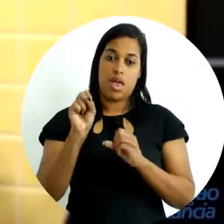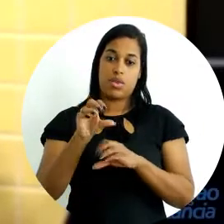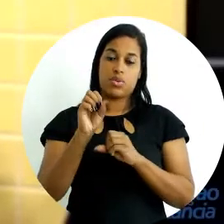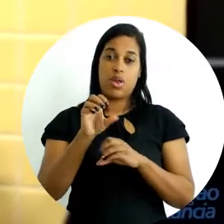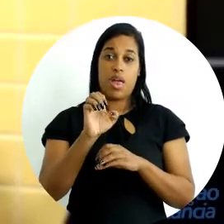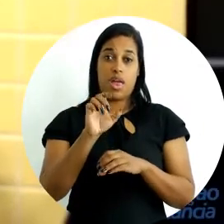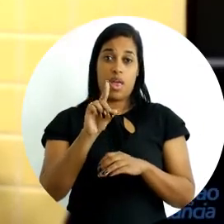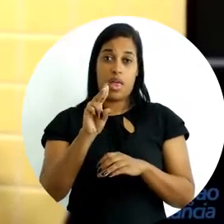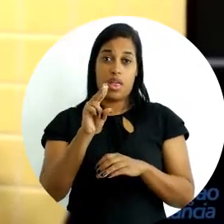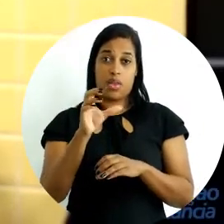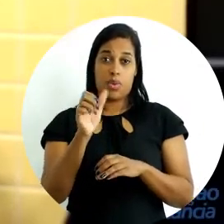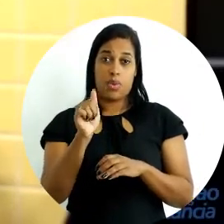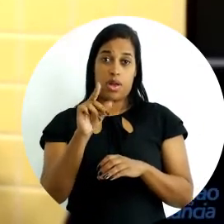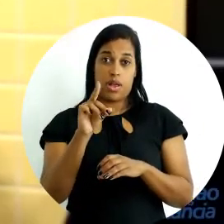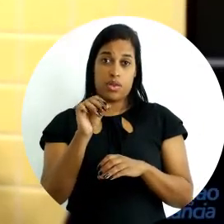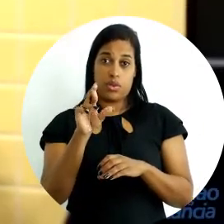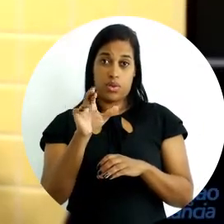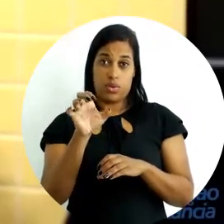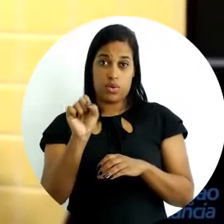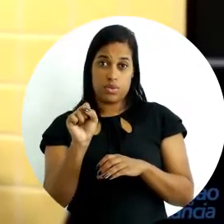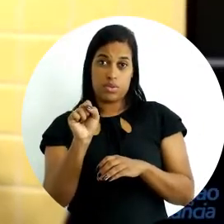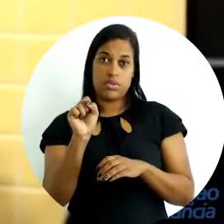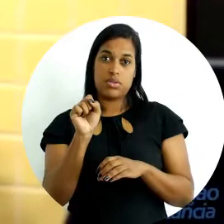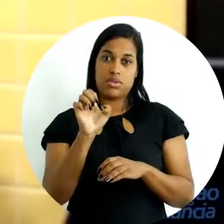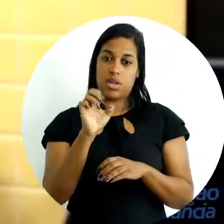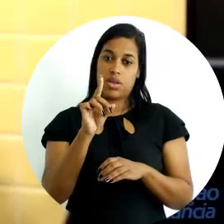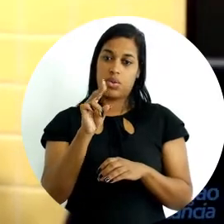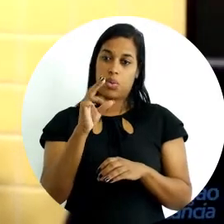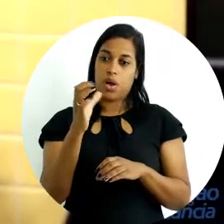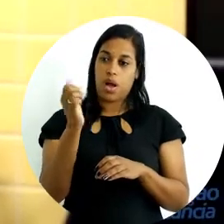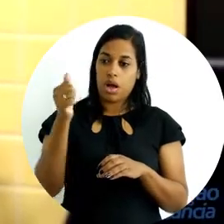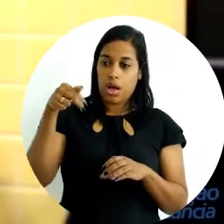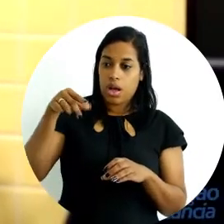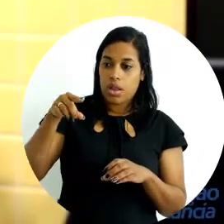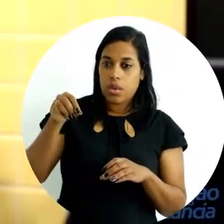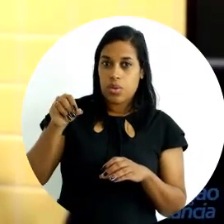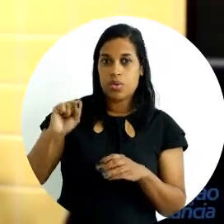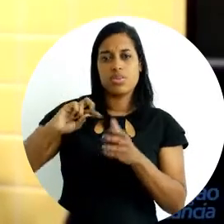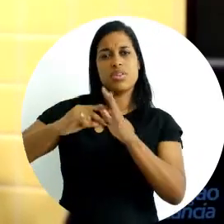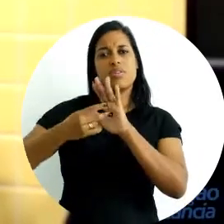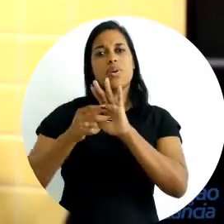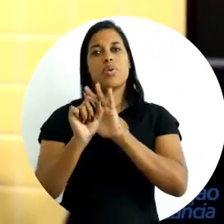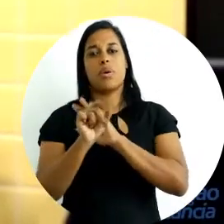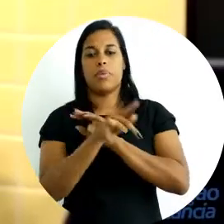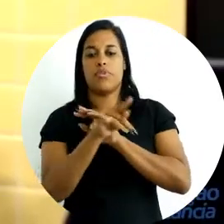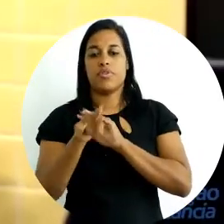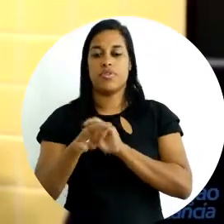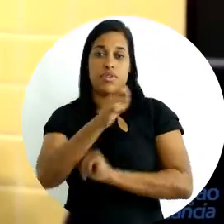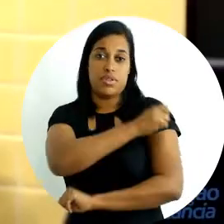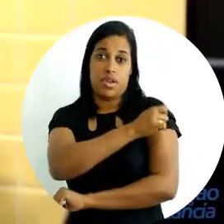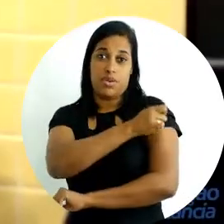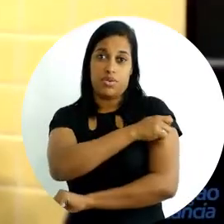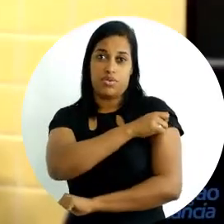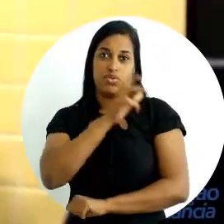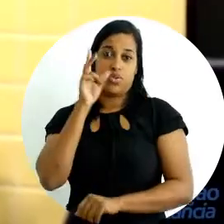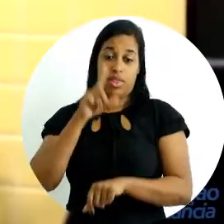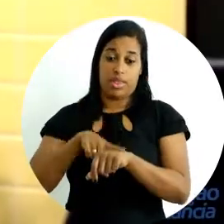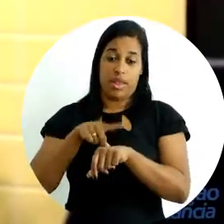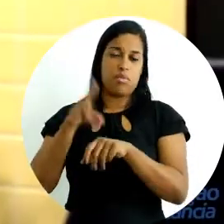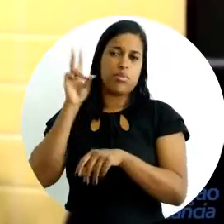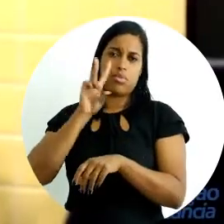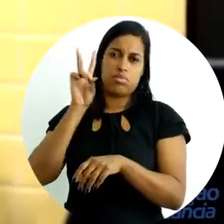módulo Educadores e Educandos, Tempos Históricos. Está dividido em 4 competências. Nessa